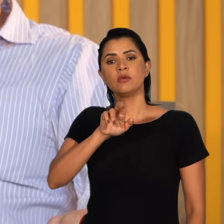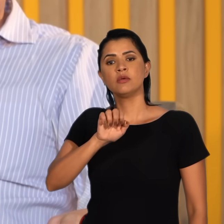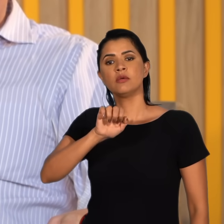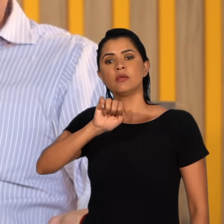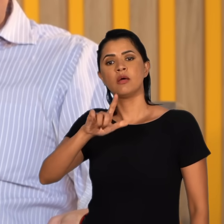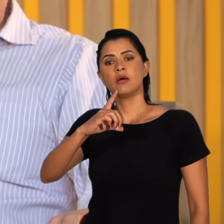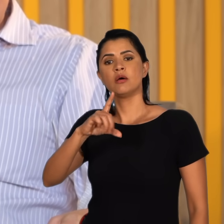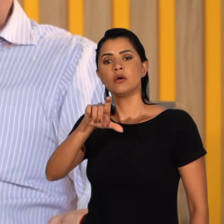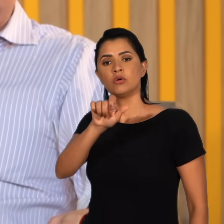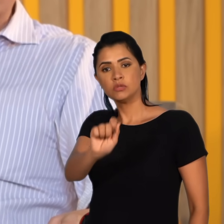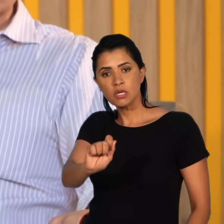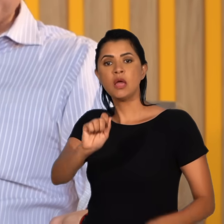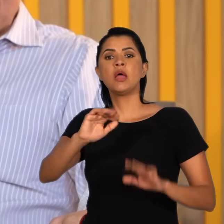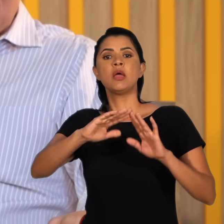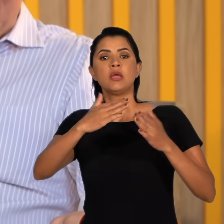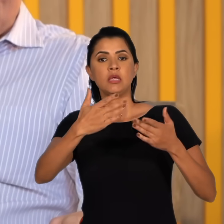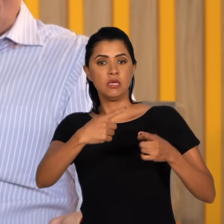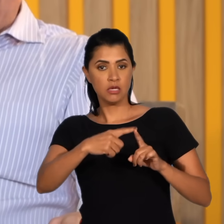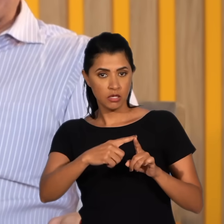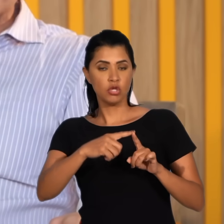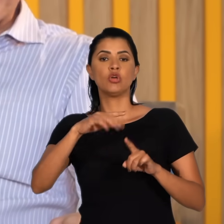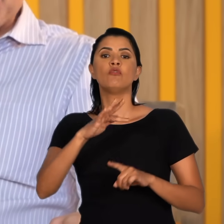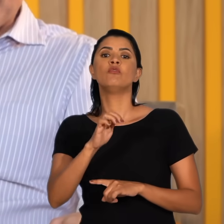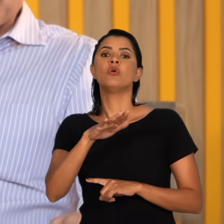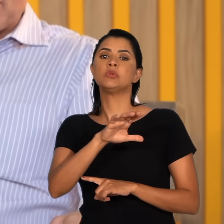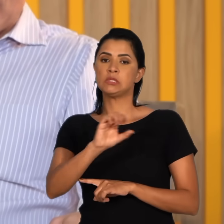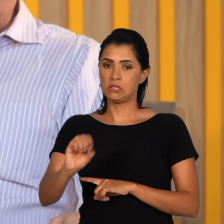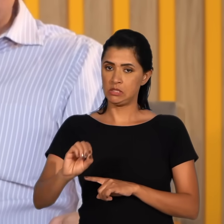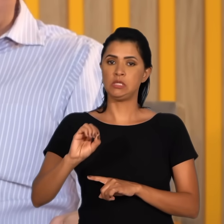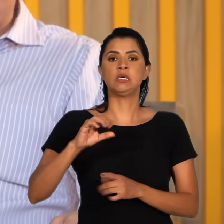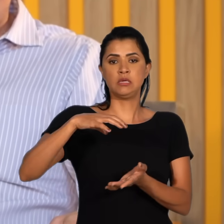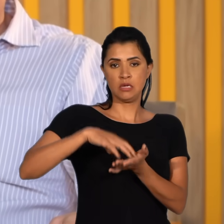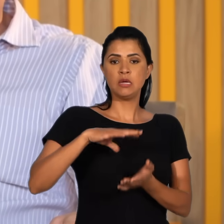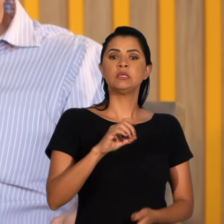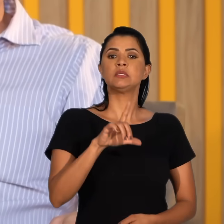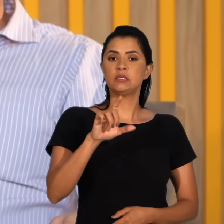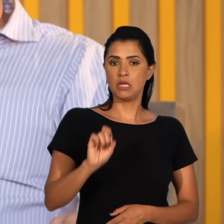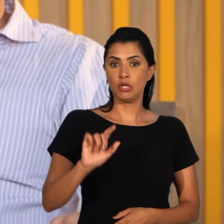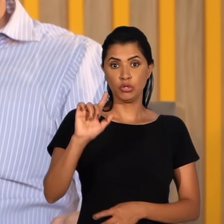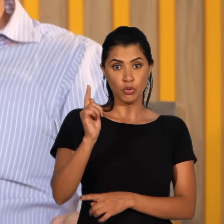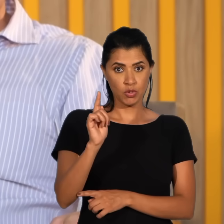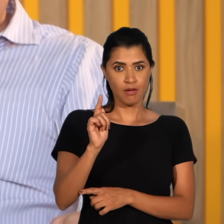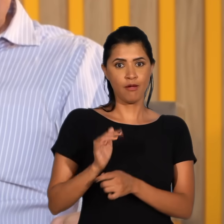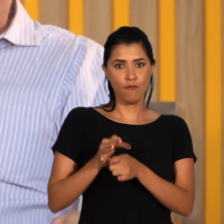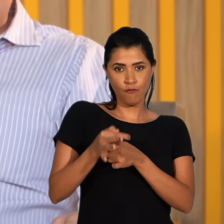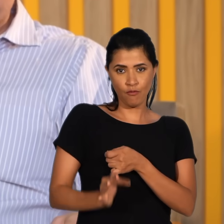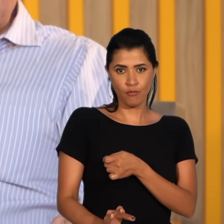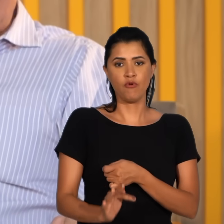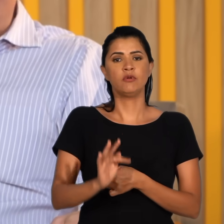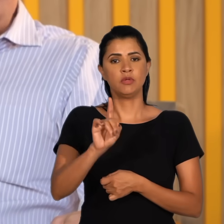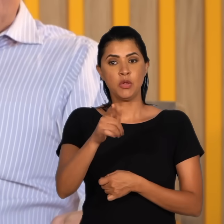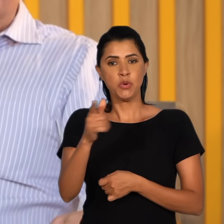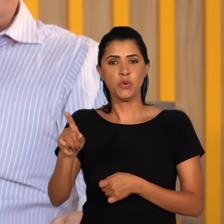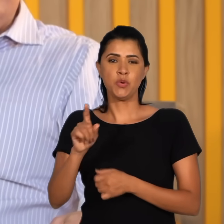Igreja Adventista de Formosinha sede aqui pertinho da gente em Formosa Goiás e um abraço também muito